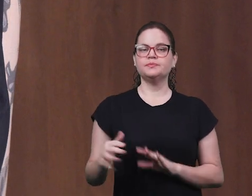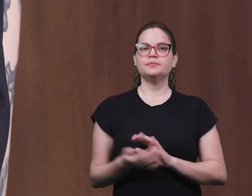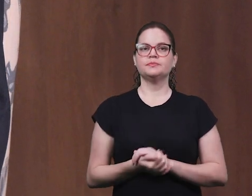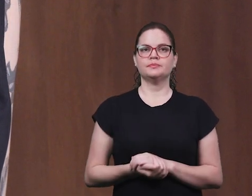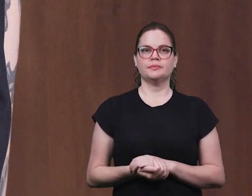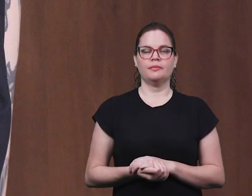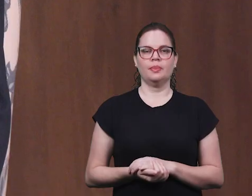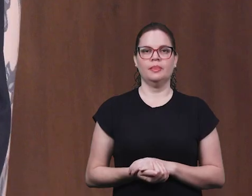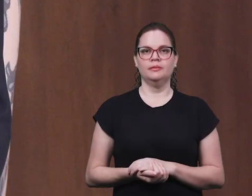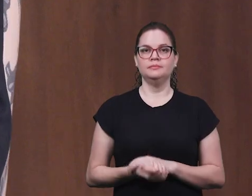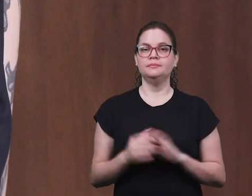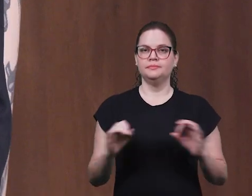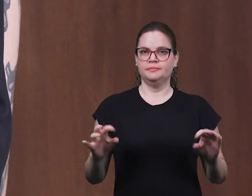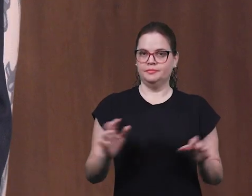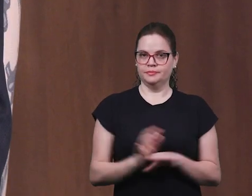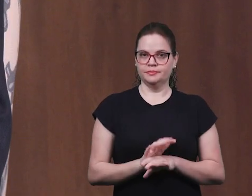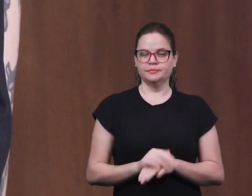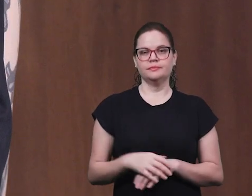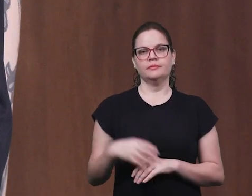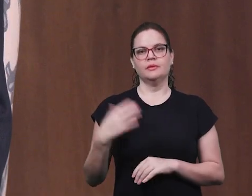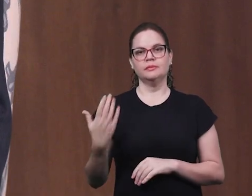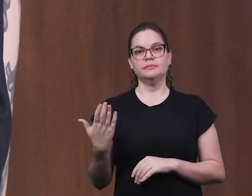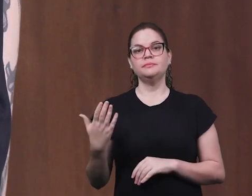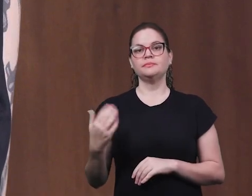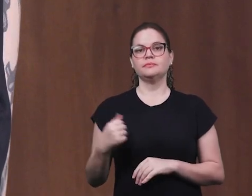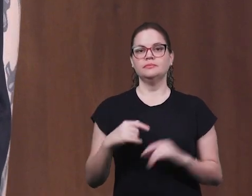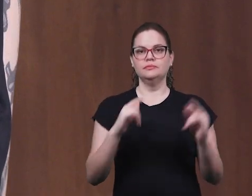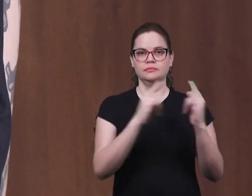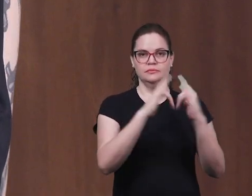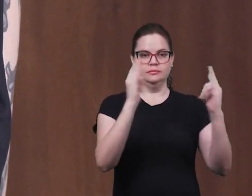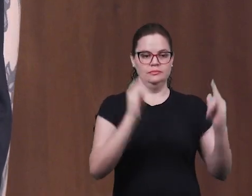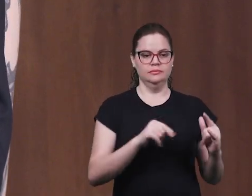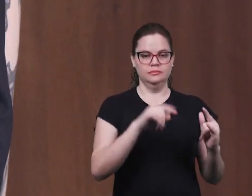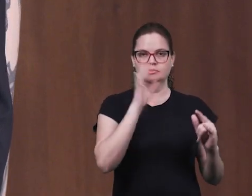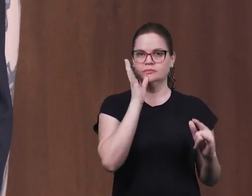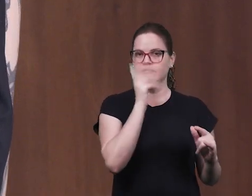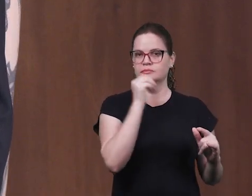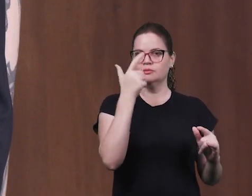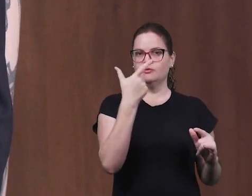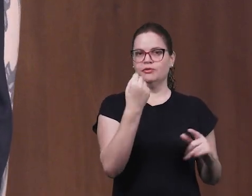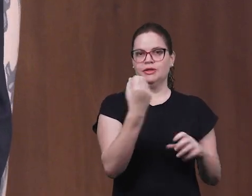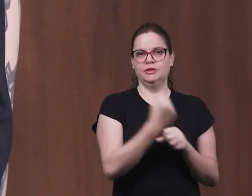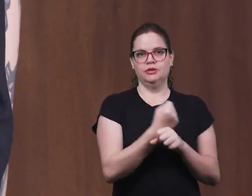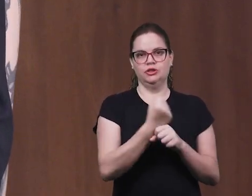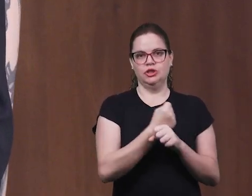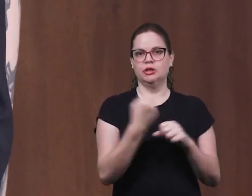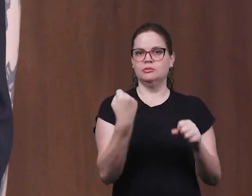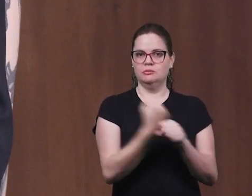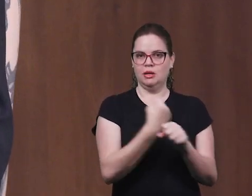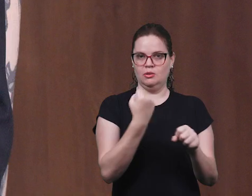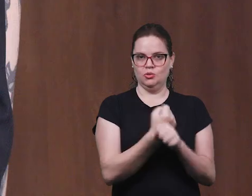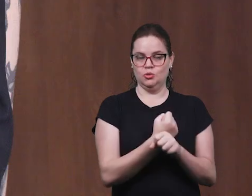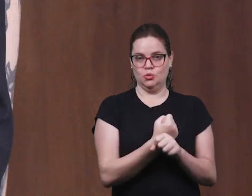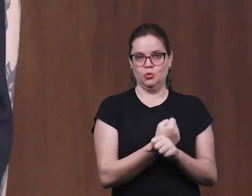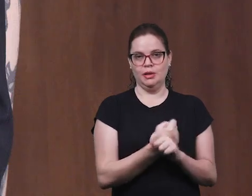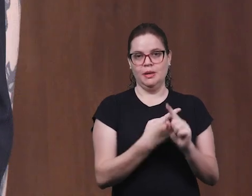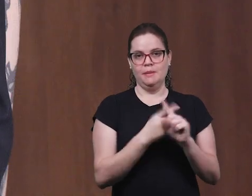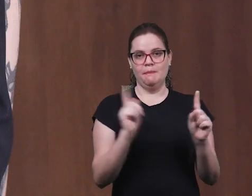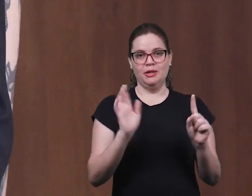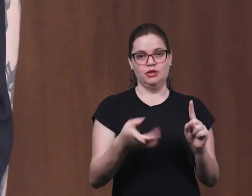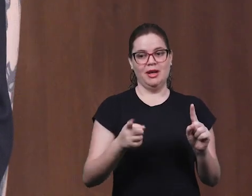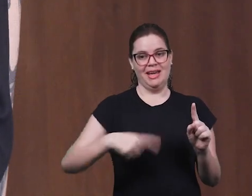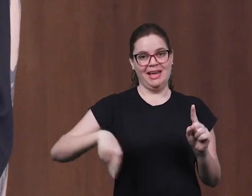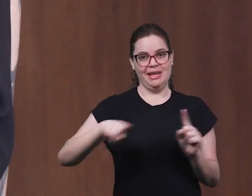isso colocado, então o templo iria levar mais 20 anos para ser construído, mas eles já tinham saído do